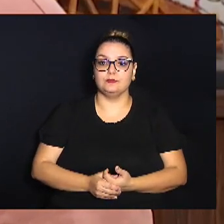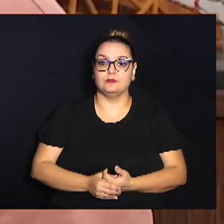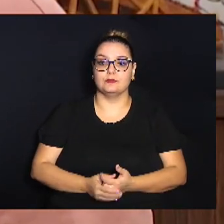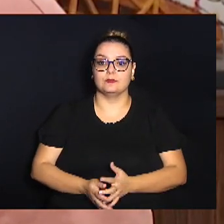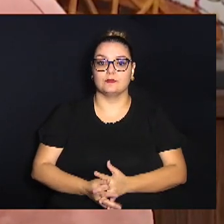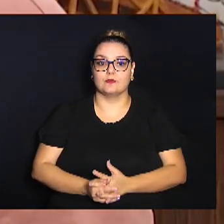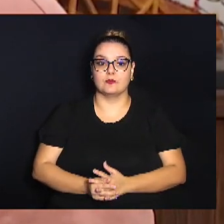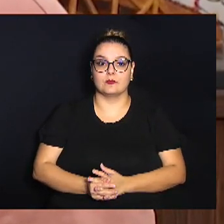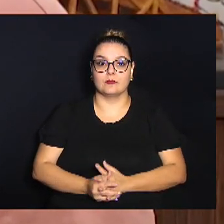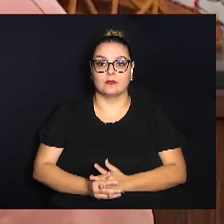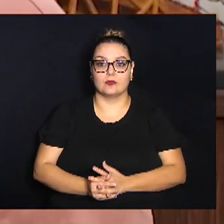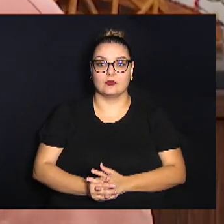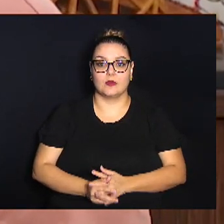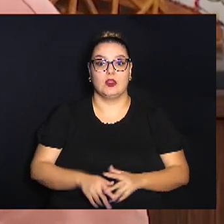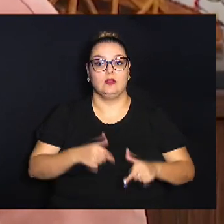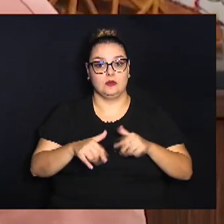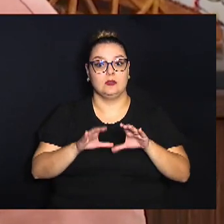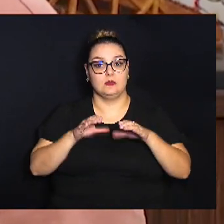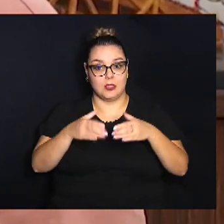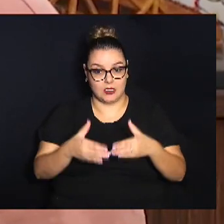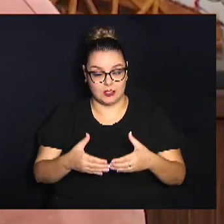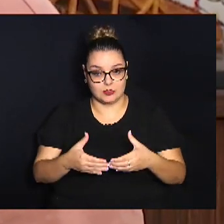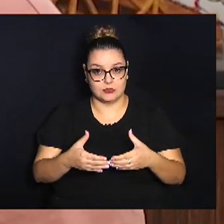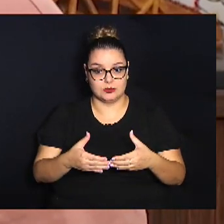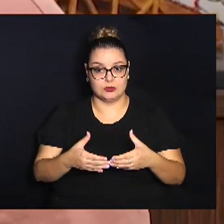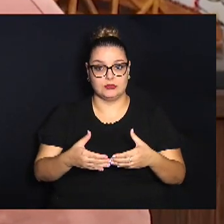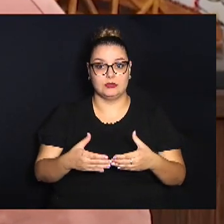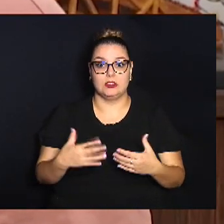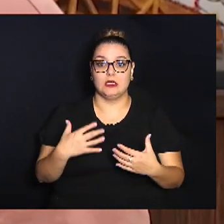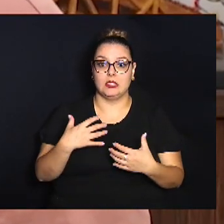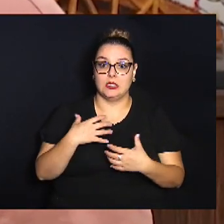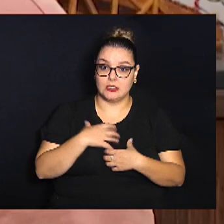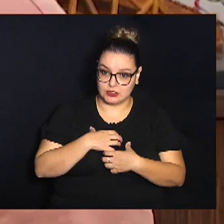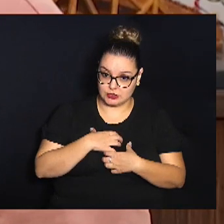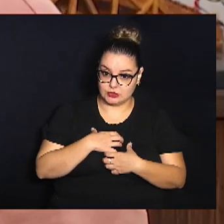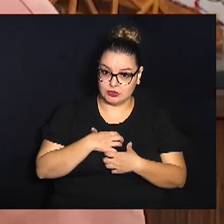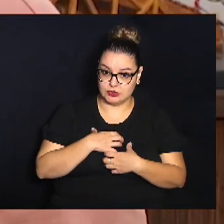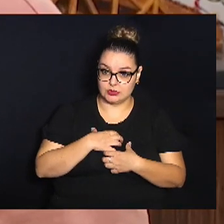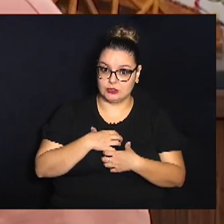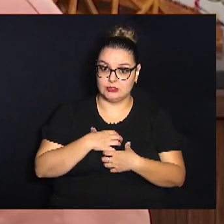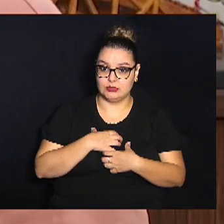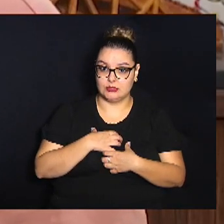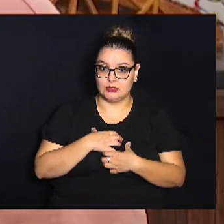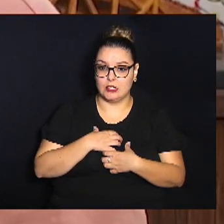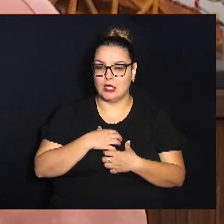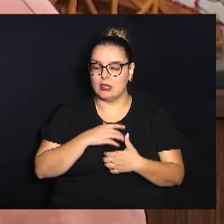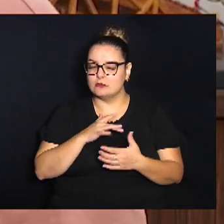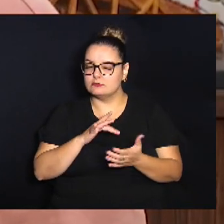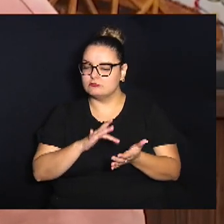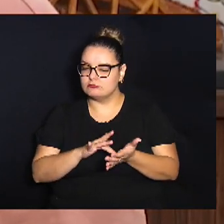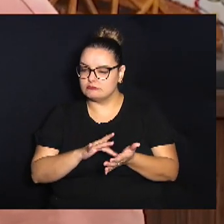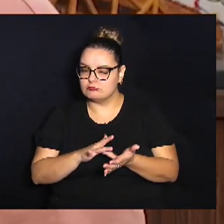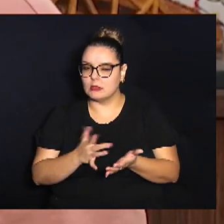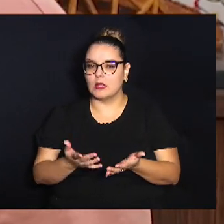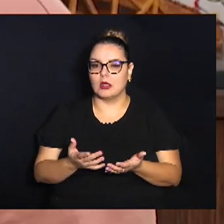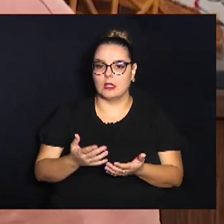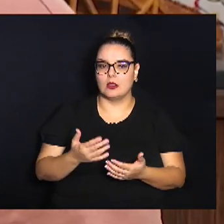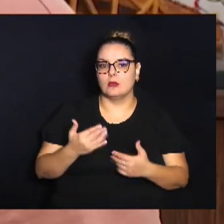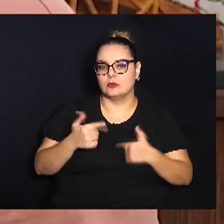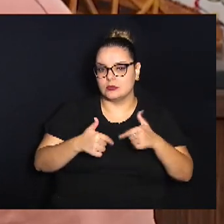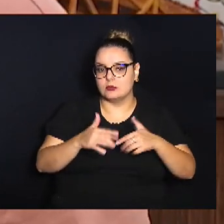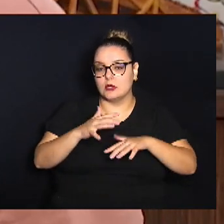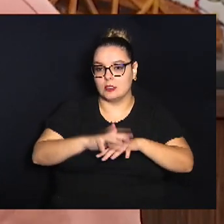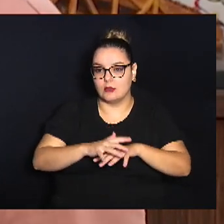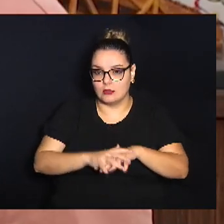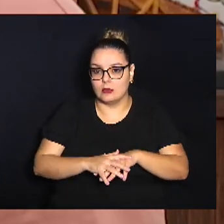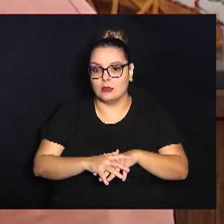essa questão de ser um trabalho em equipe que, num certo sentido, emula ou imita um pouco mais o trabalho dos matemáticos. O matemático trabalha